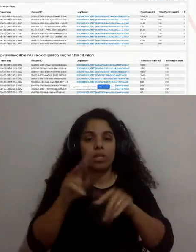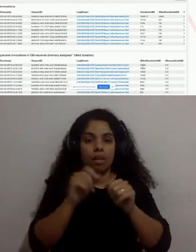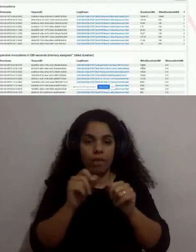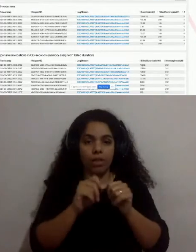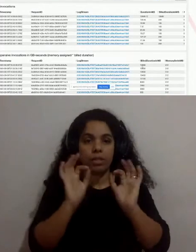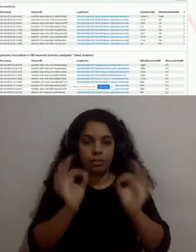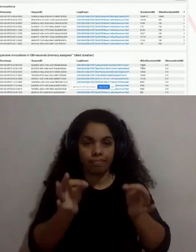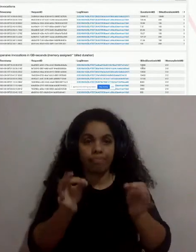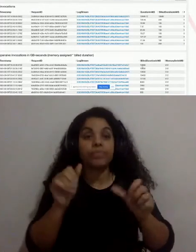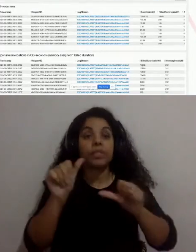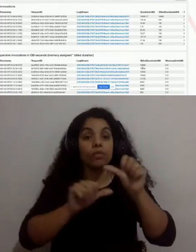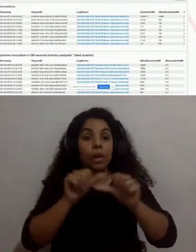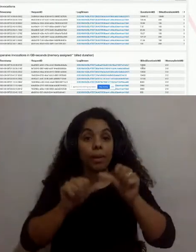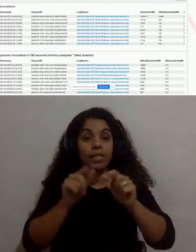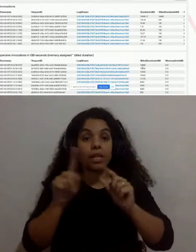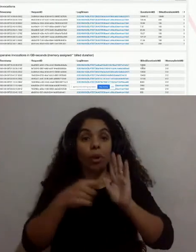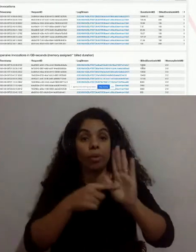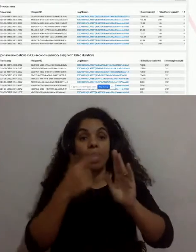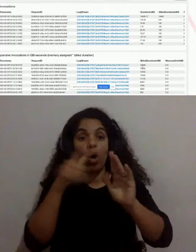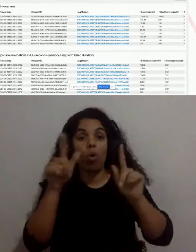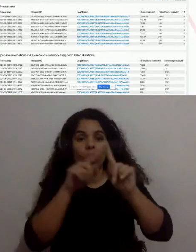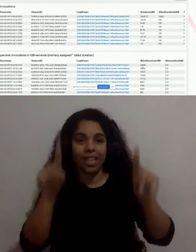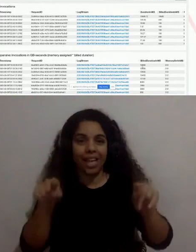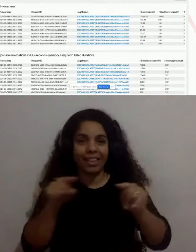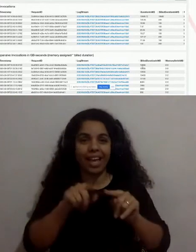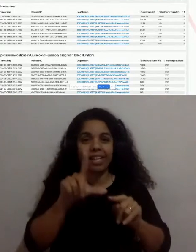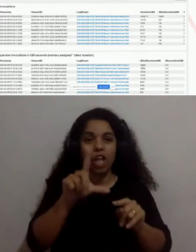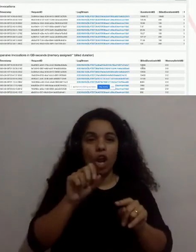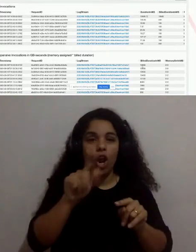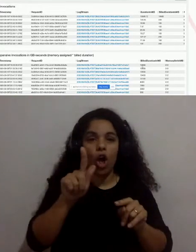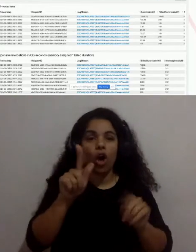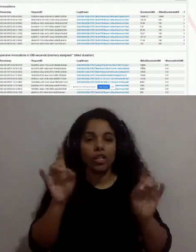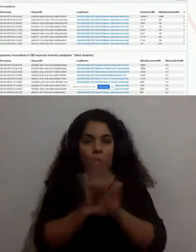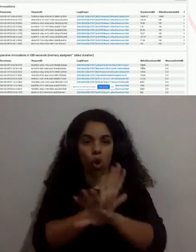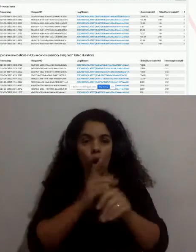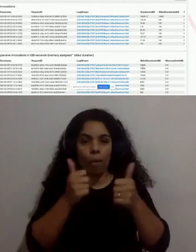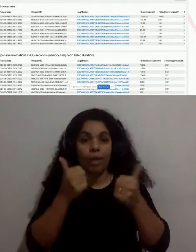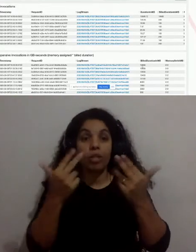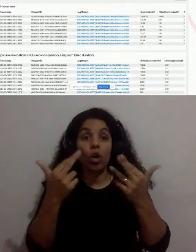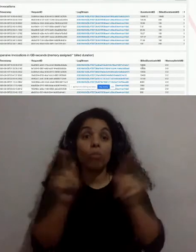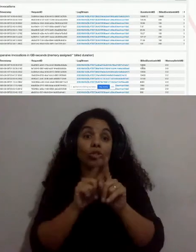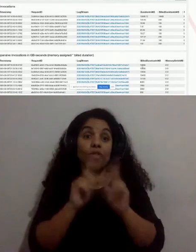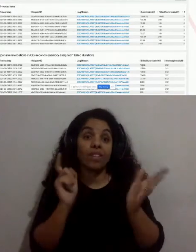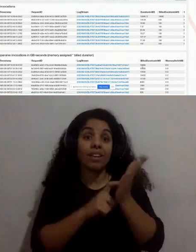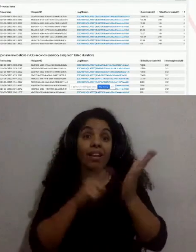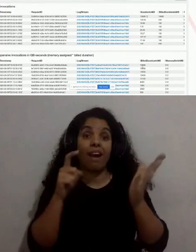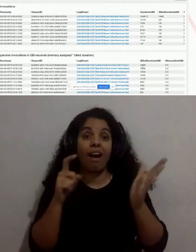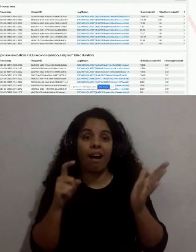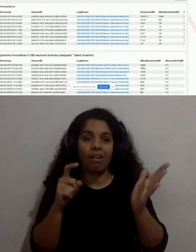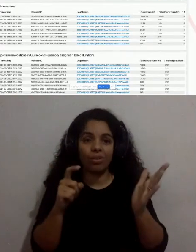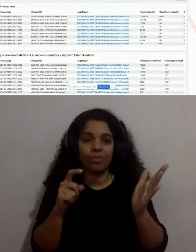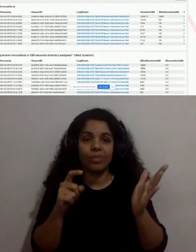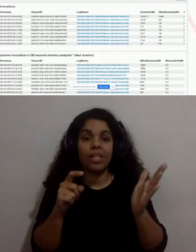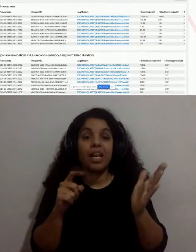Passando para... Eu vou mostrar na outra tela esse log aqui mais completo, tá? É como se eu tivesse clicado. Eu não